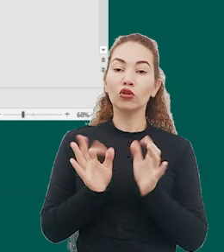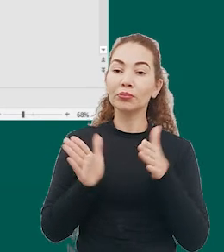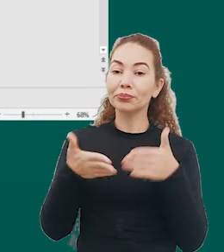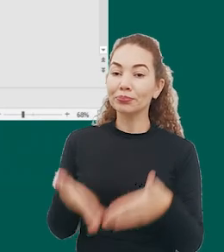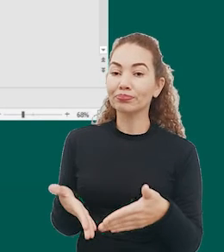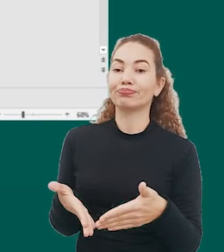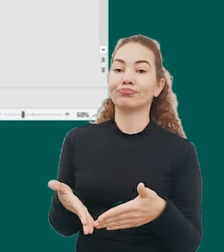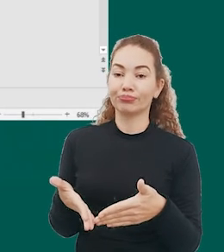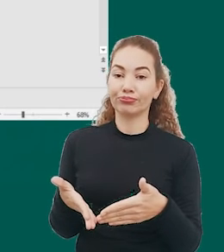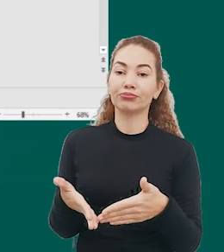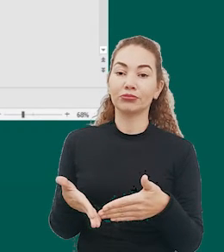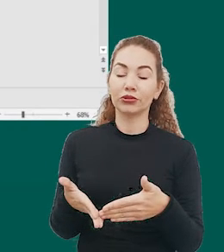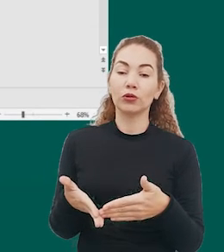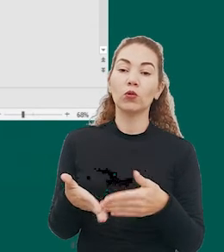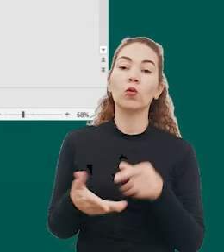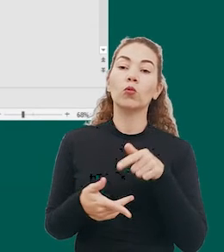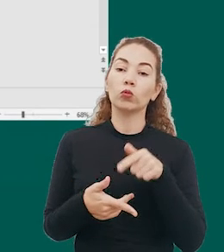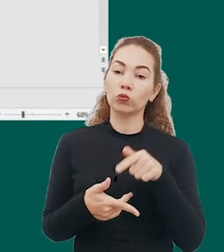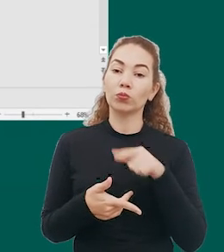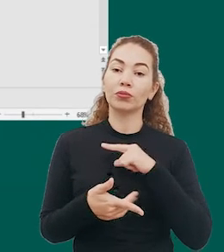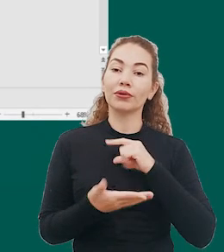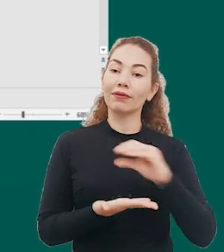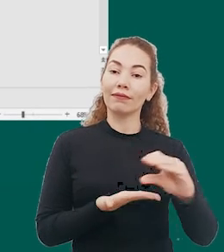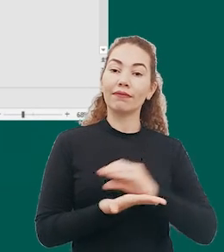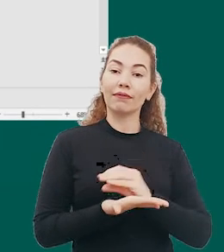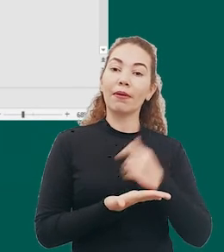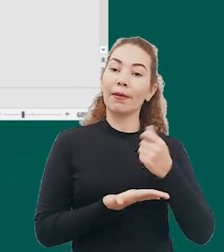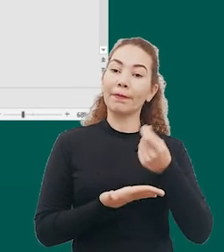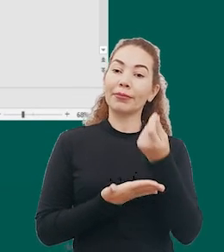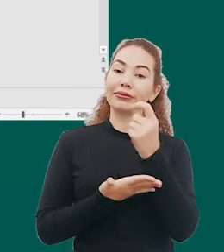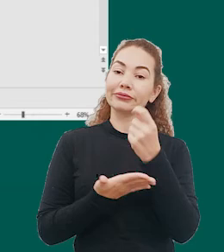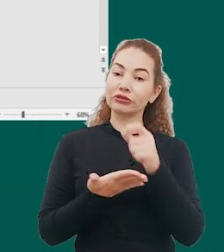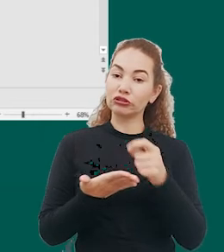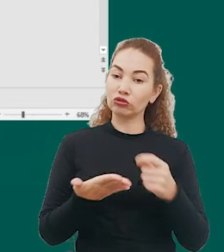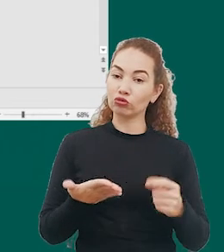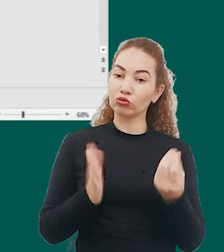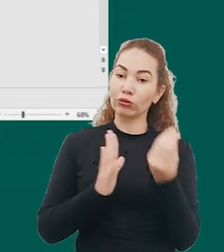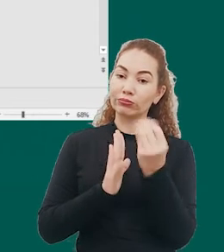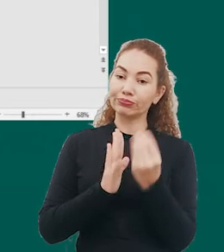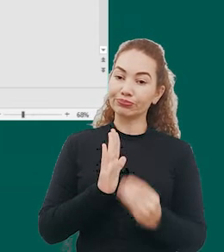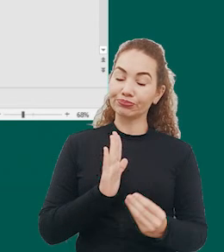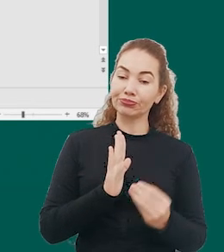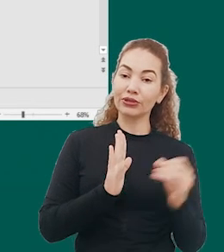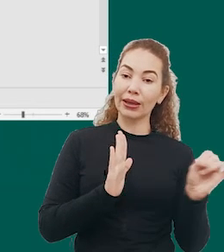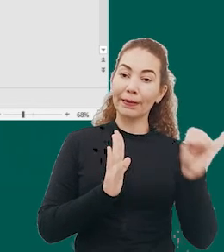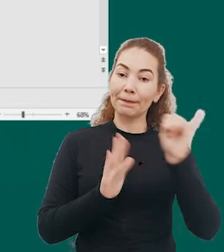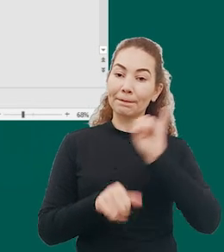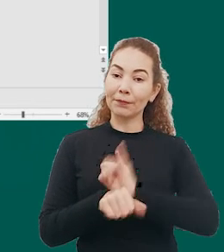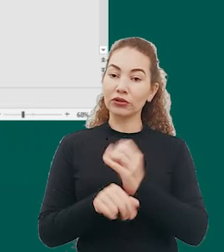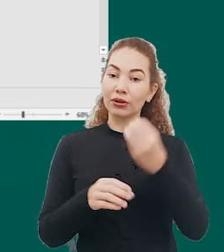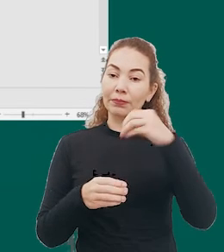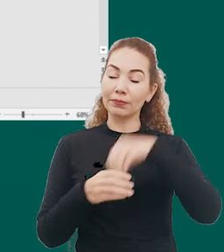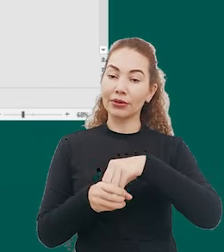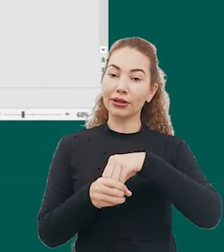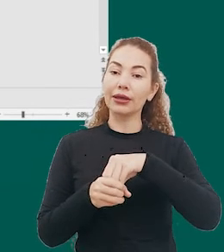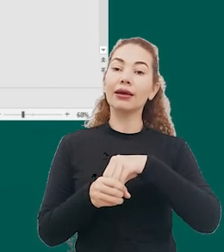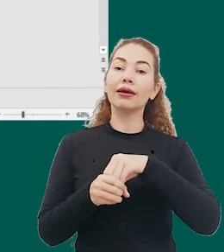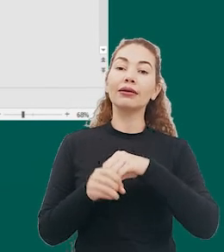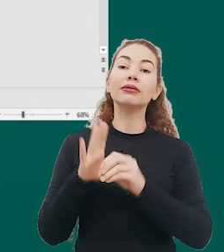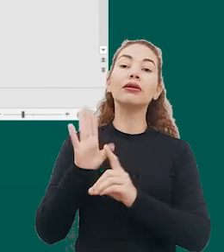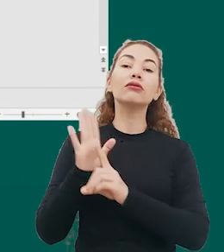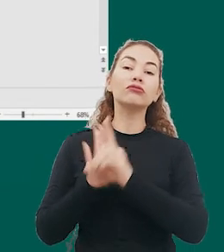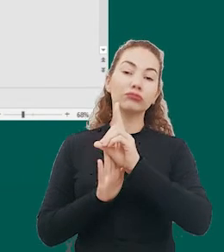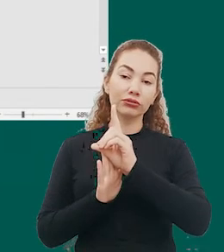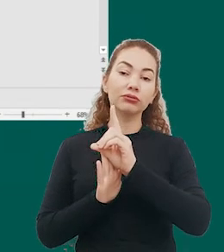específico referente ao ganho de capital que deve ser preenchido e ser importado para dentro da declaração do nosso imposto de